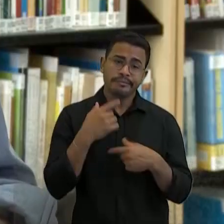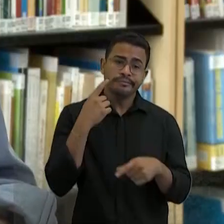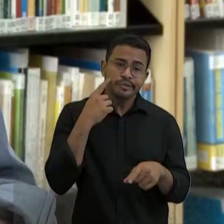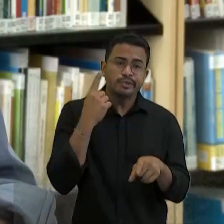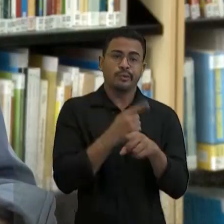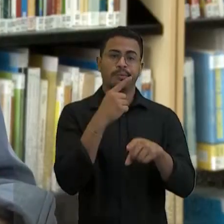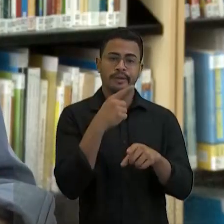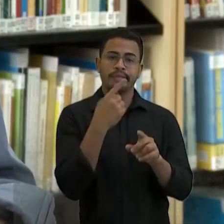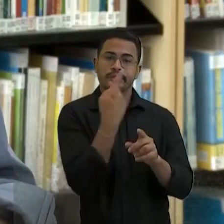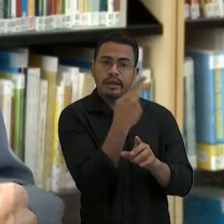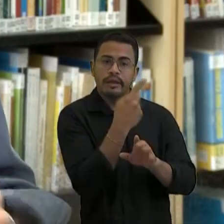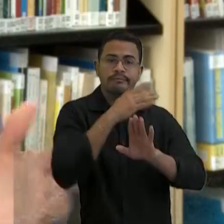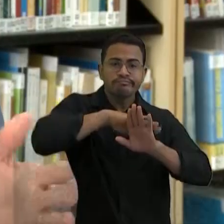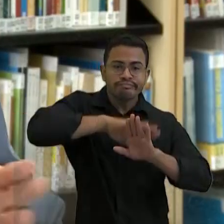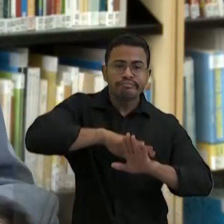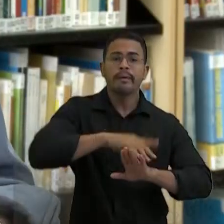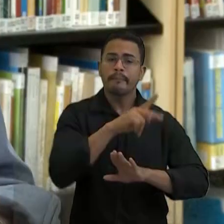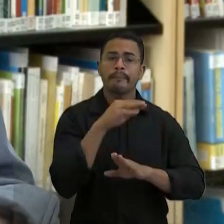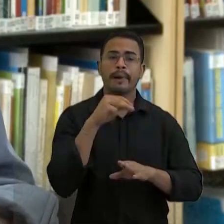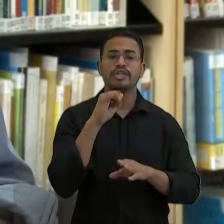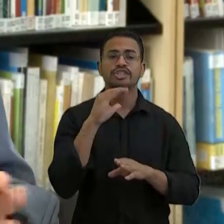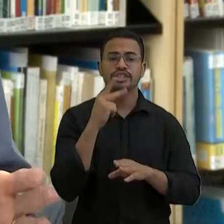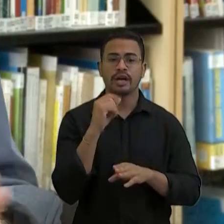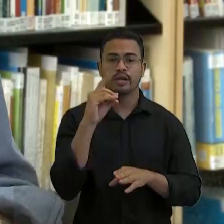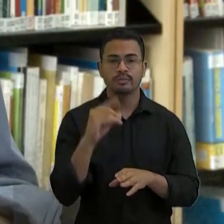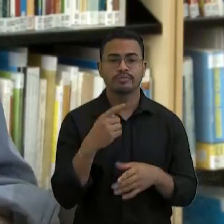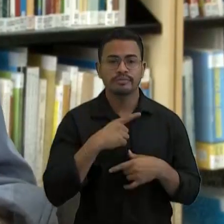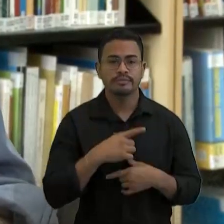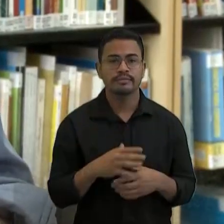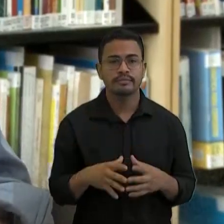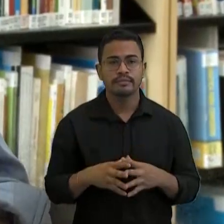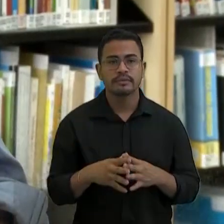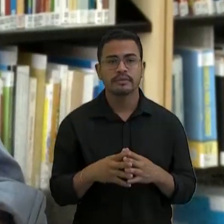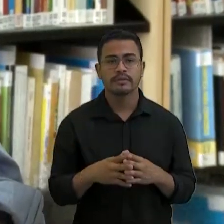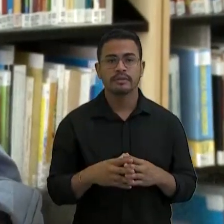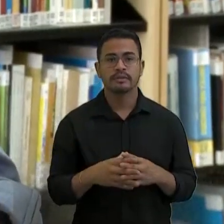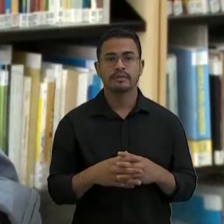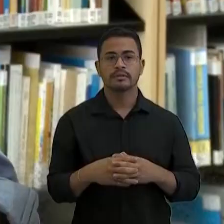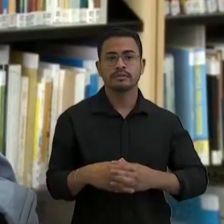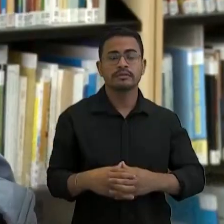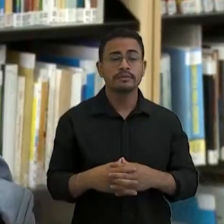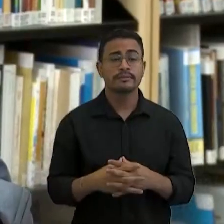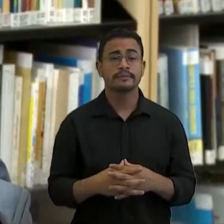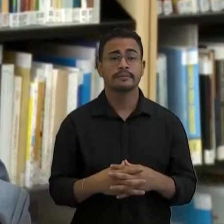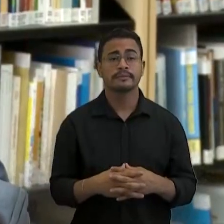aqui no Ceará e no mundo todo, porque